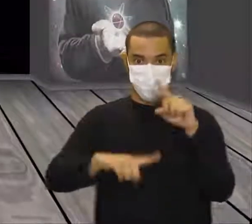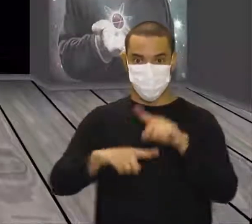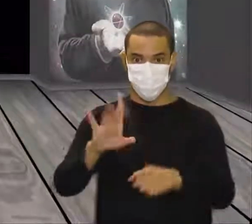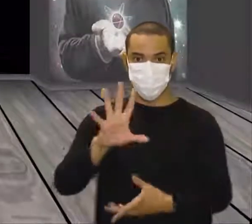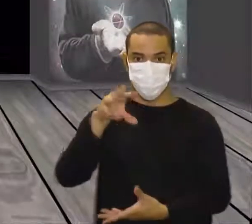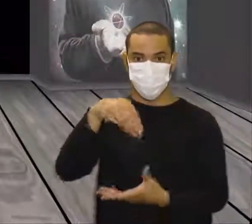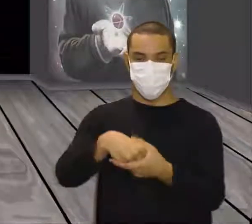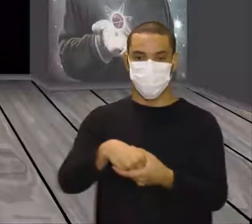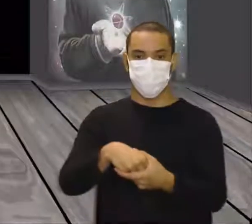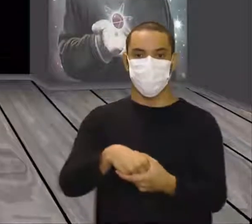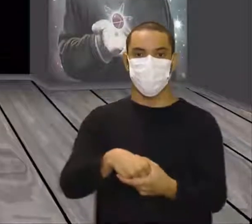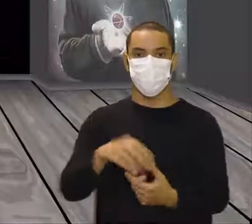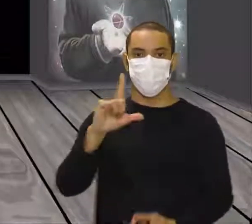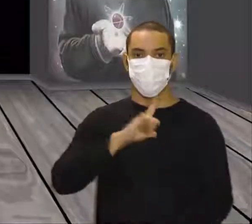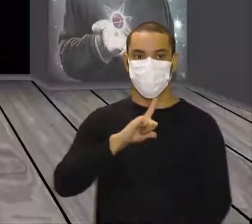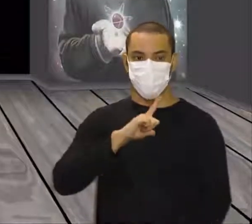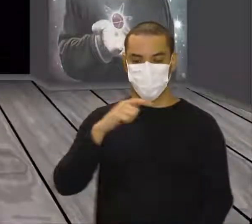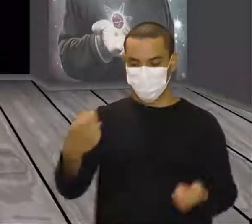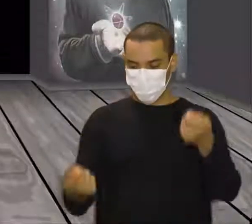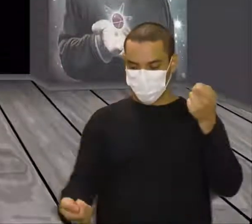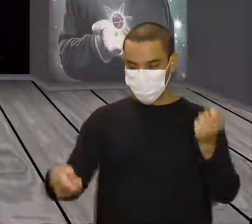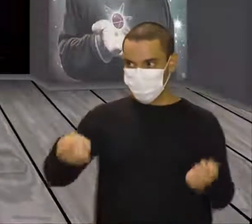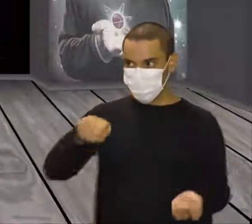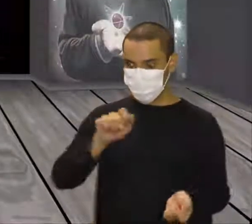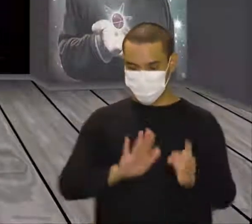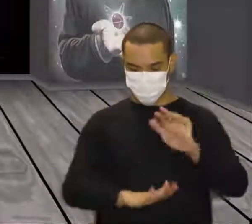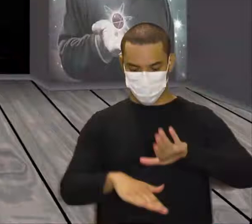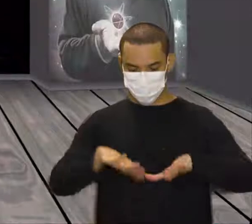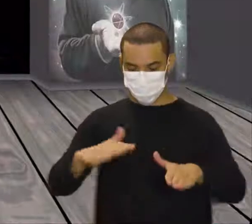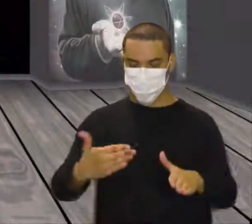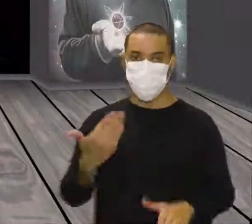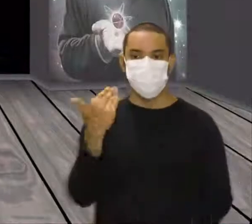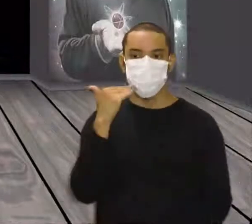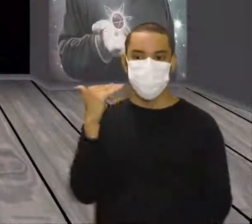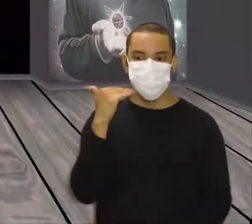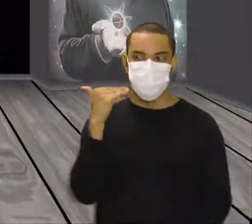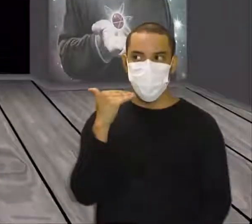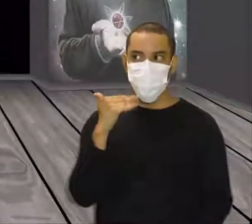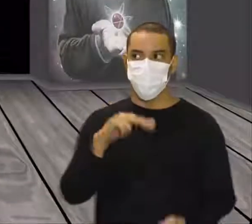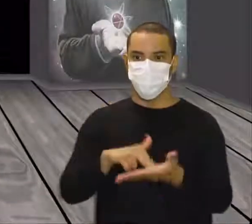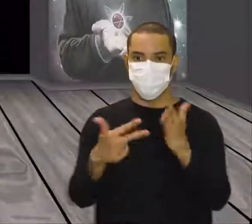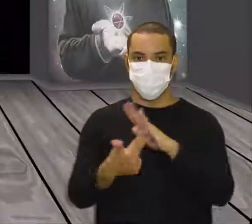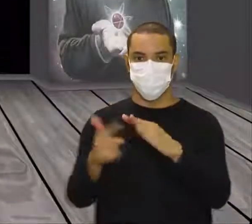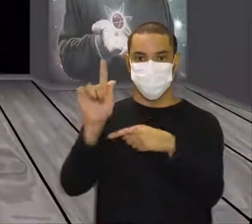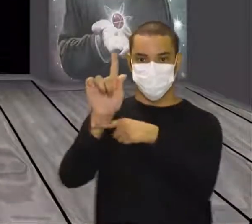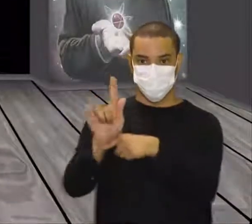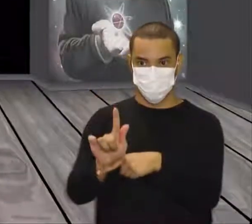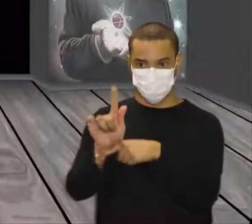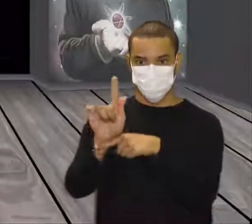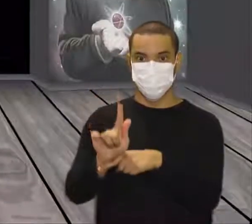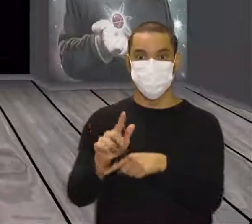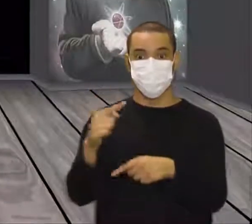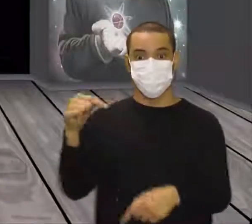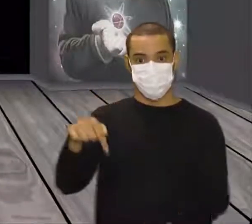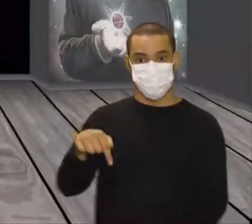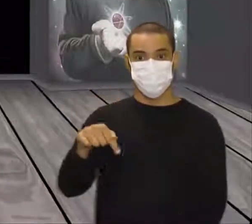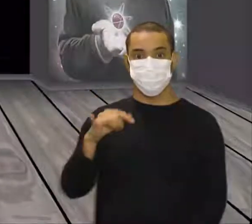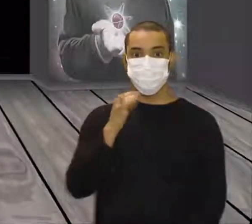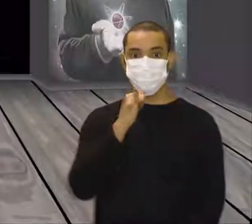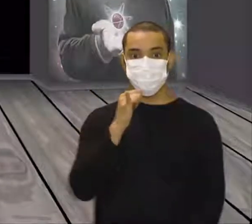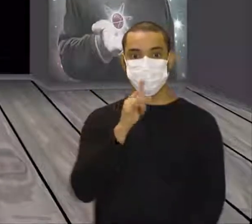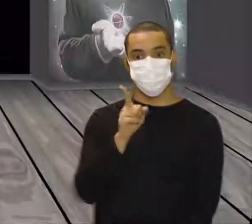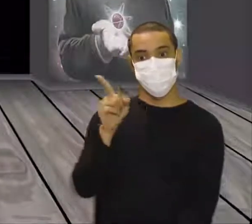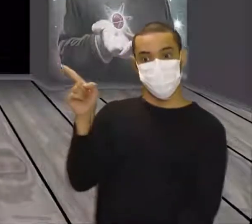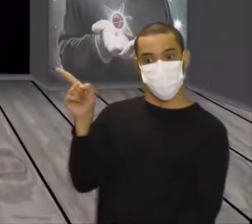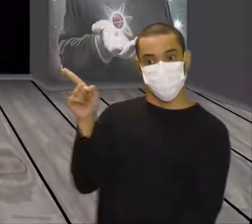temos aí que essa curvatura, essa deformação gera gravidade. E aqui, ó, no nosso estúdio, eu vou até afastar um pouquinho de canto aqui, ó,